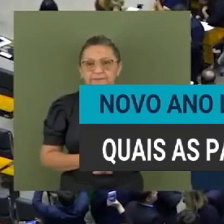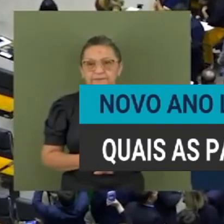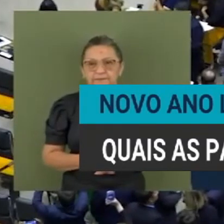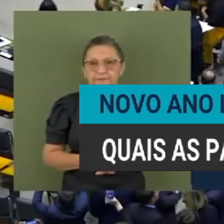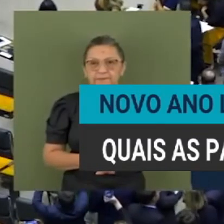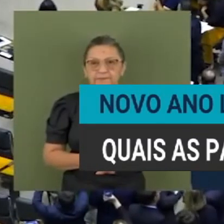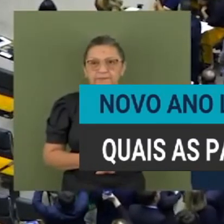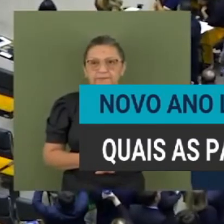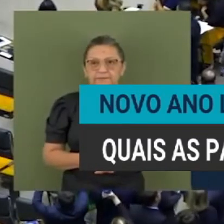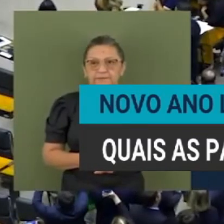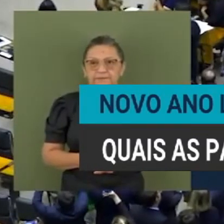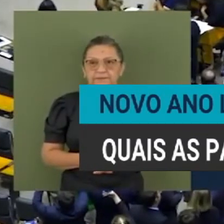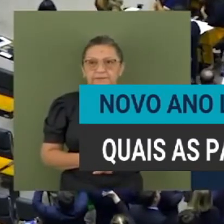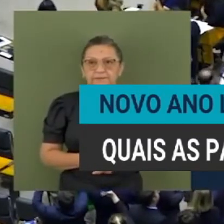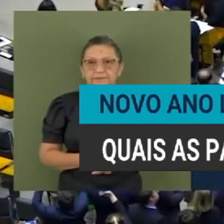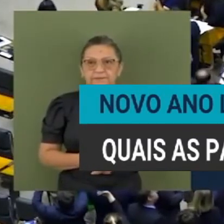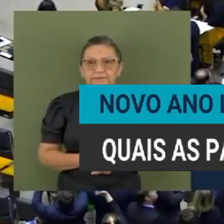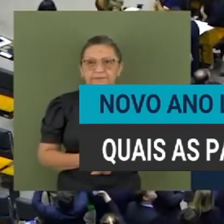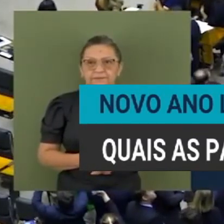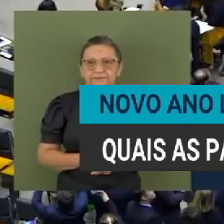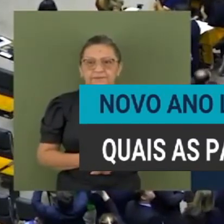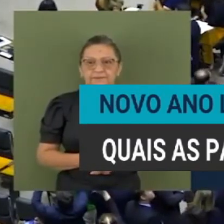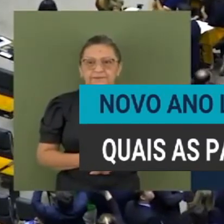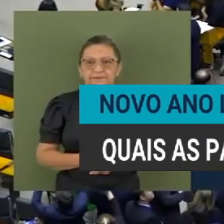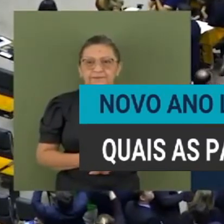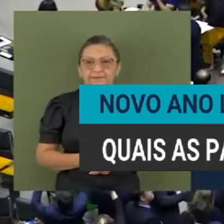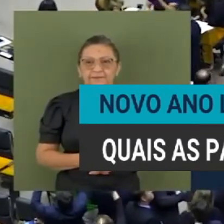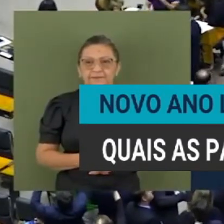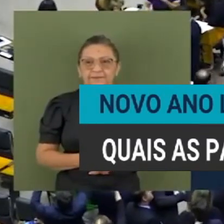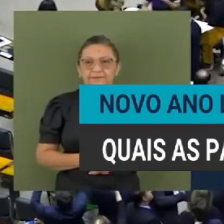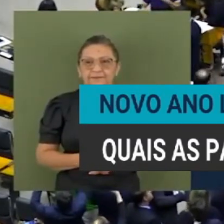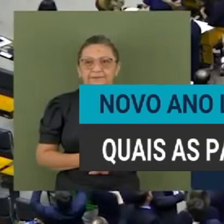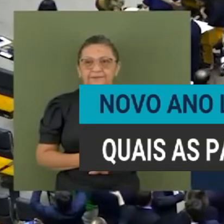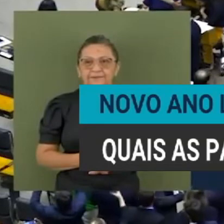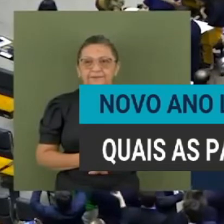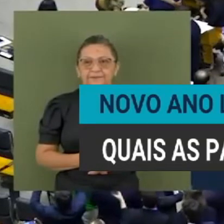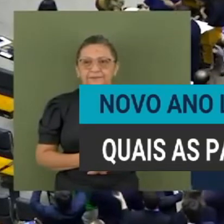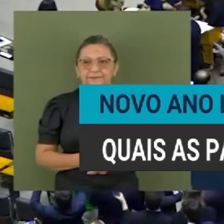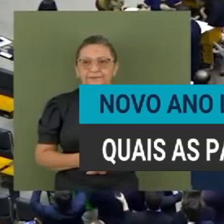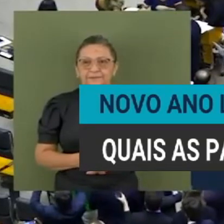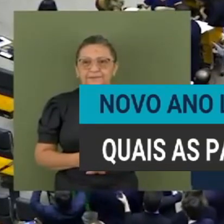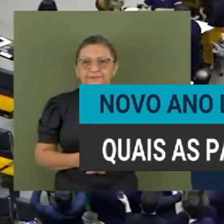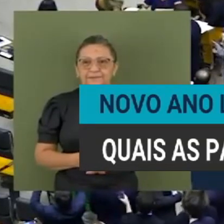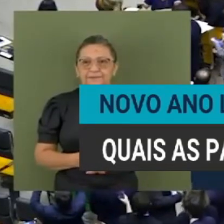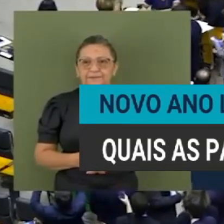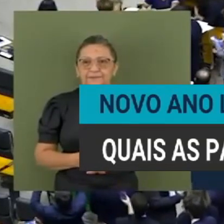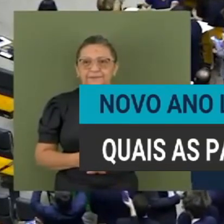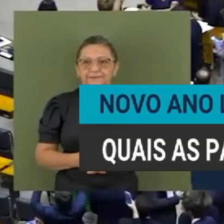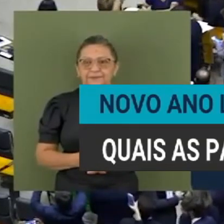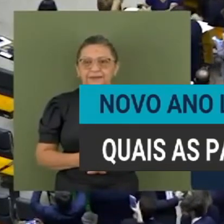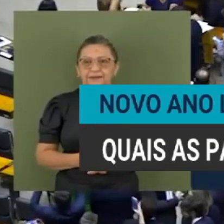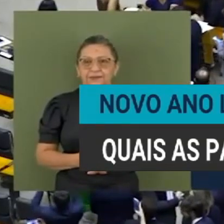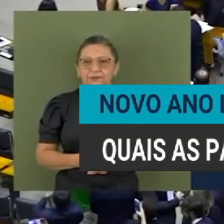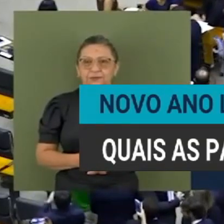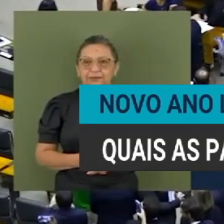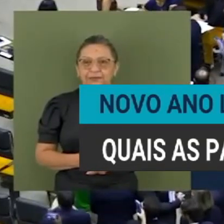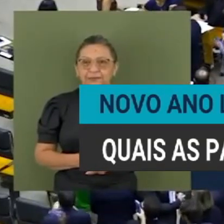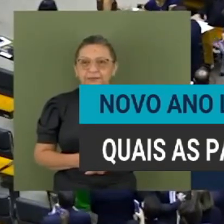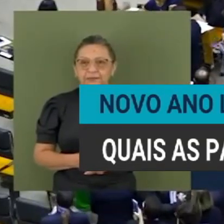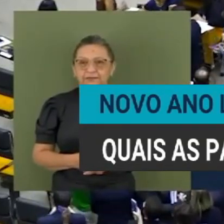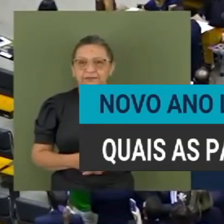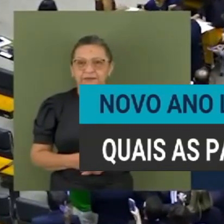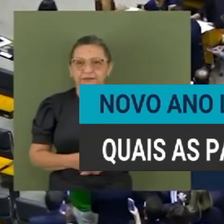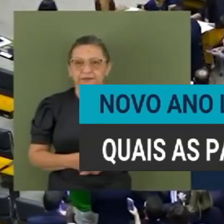derrubar isso botar tudo isso no chão e aí qual vai ser a reação do congresso aceitar abaixar a cabeça